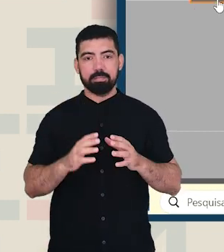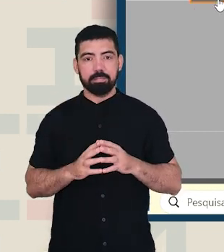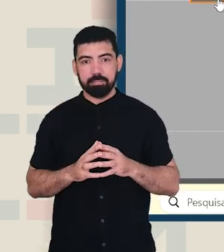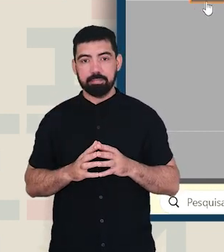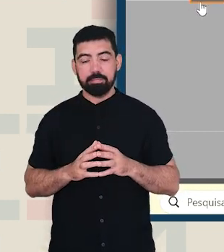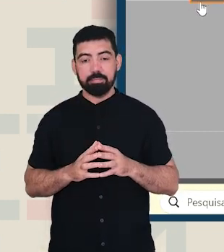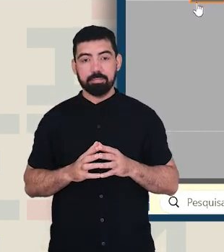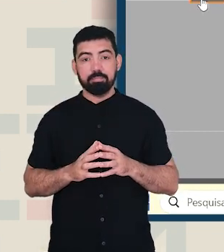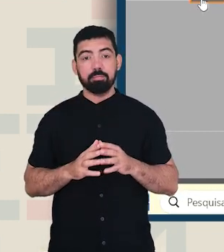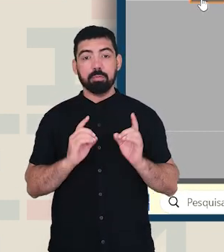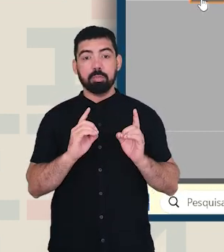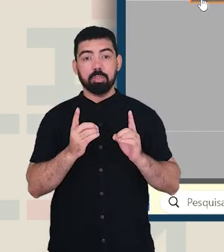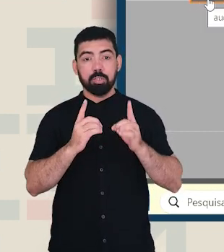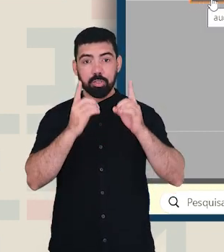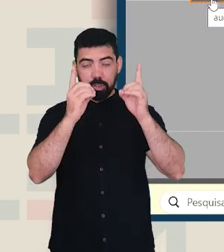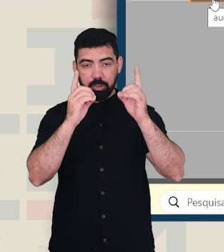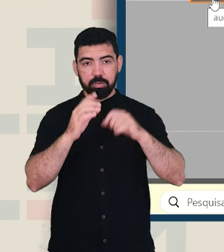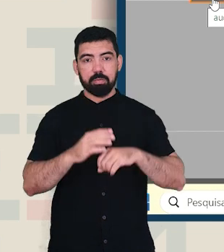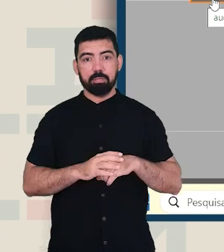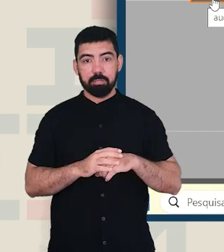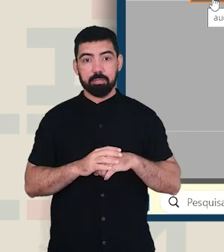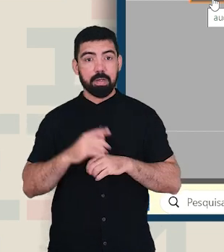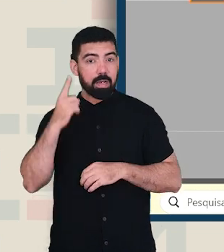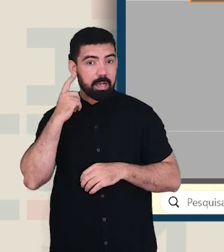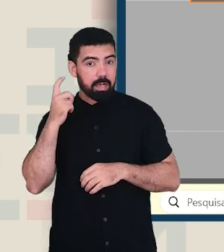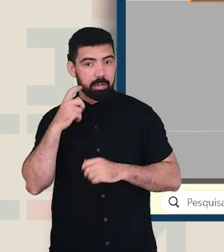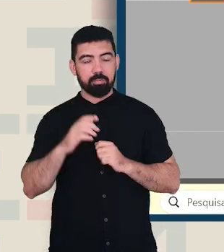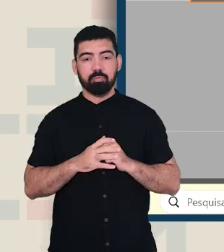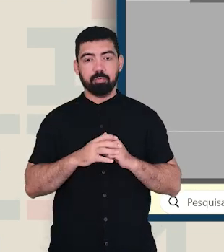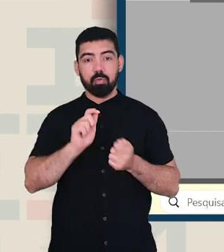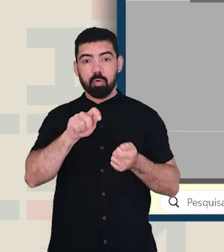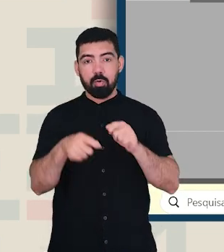se chama Digital Audio Converter.